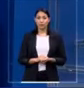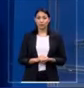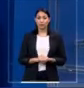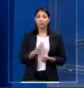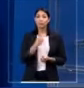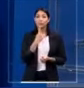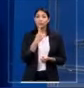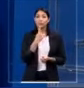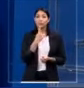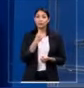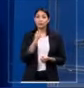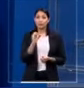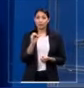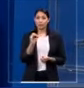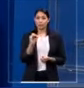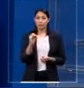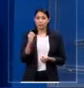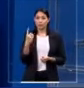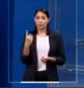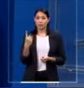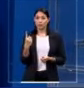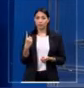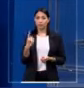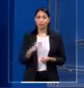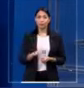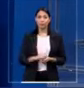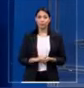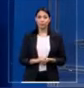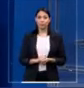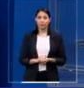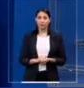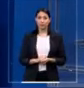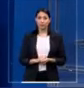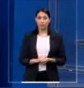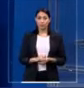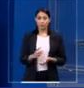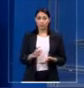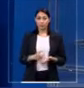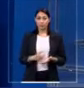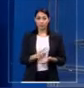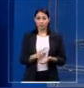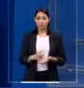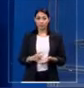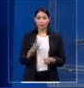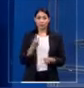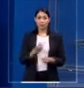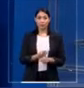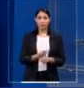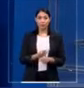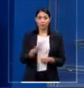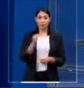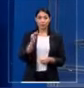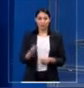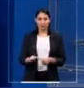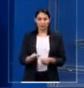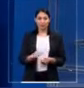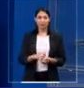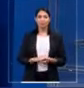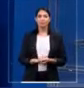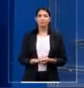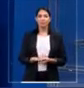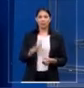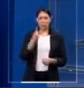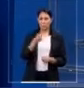Bola vermelha, número 01. Vermelha, 01. Na Quina, você ganha já a partir de 2 acertos. Ganha acertando